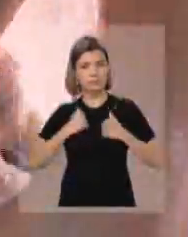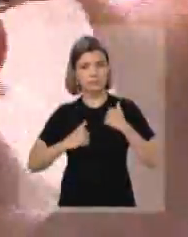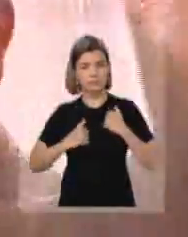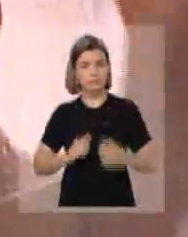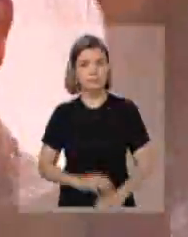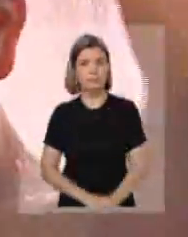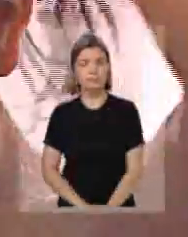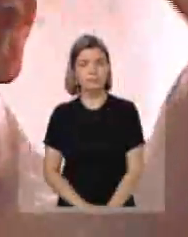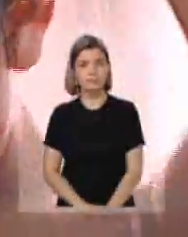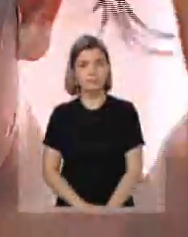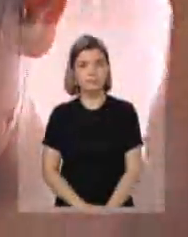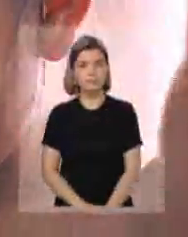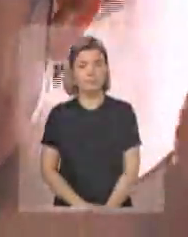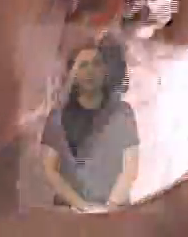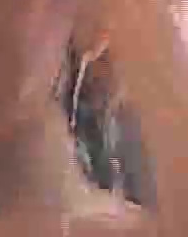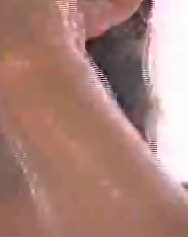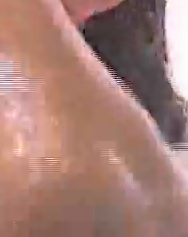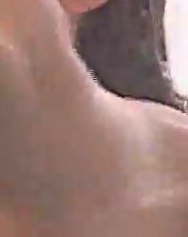hábitos de higiene pessoal.